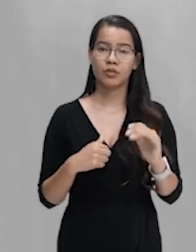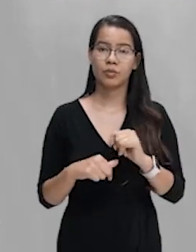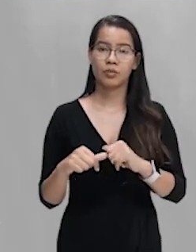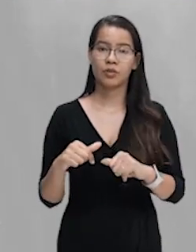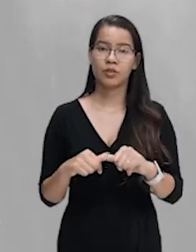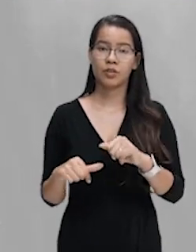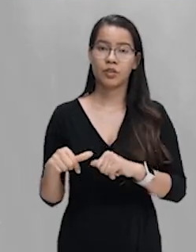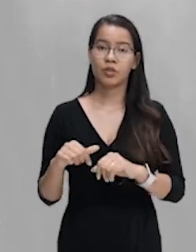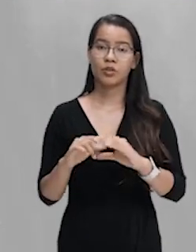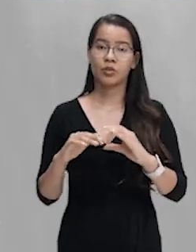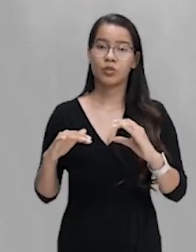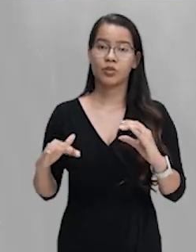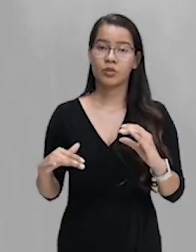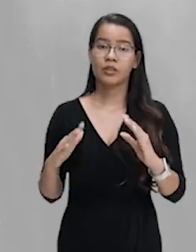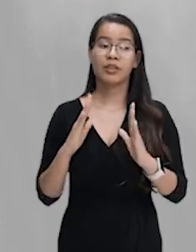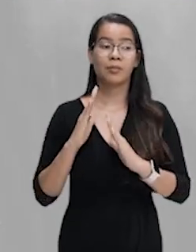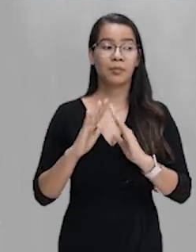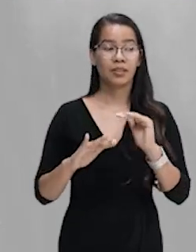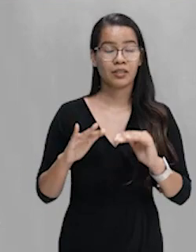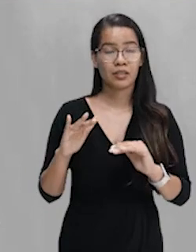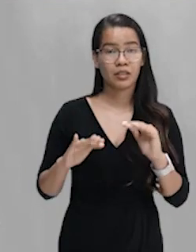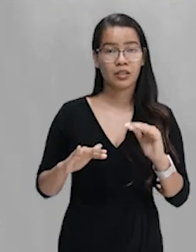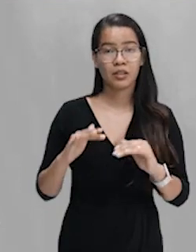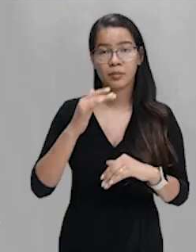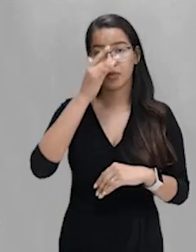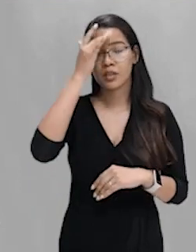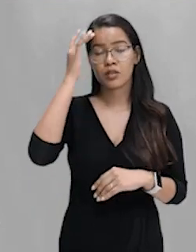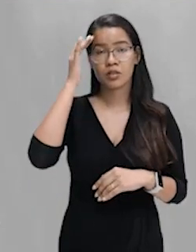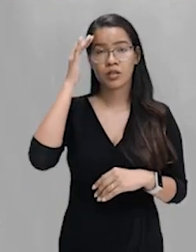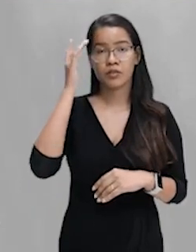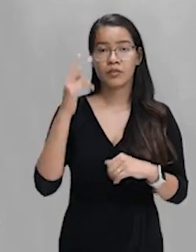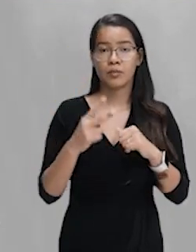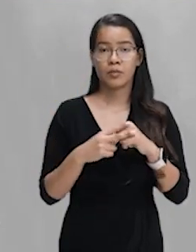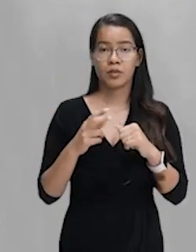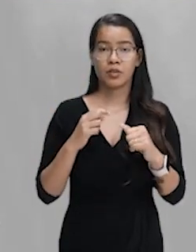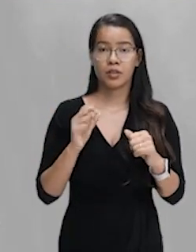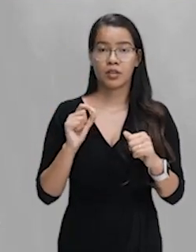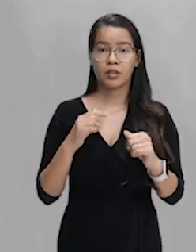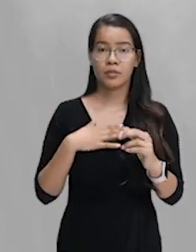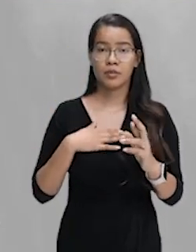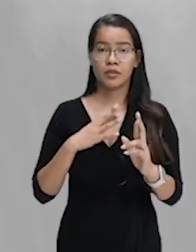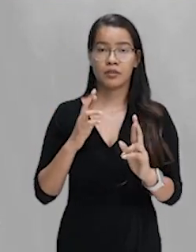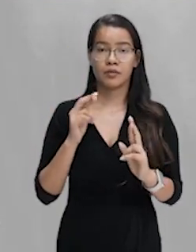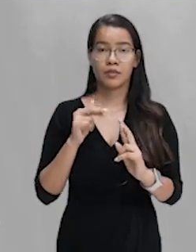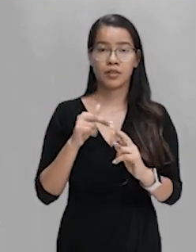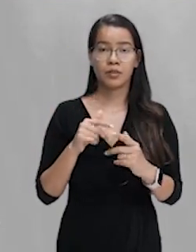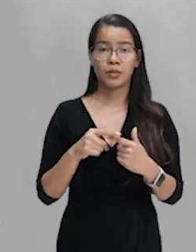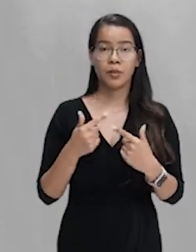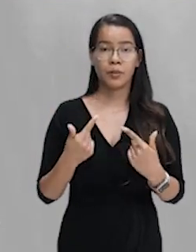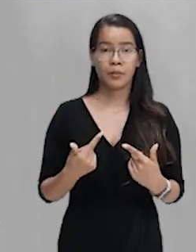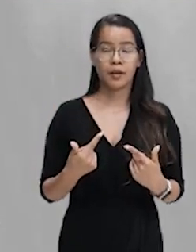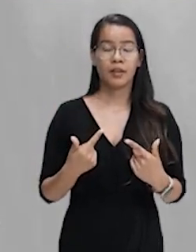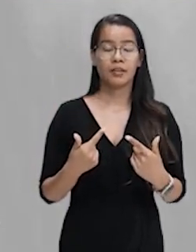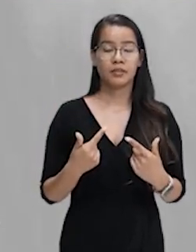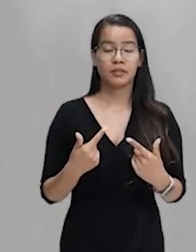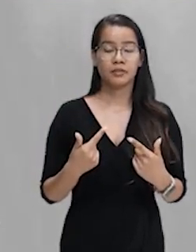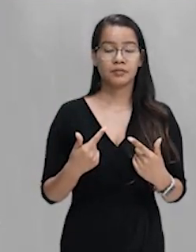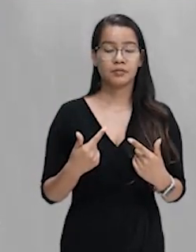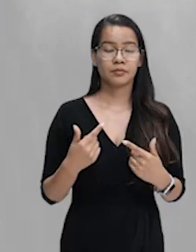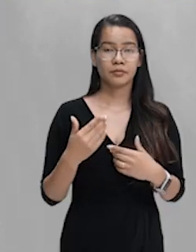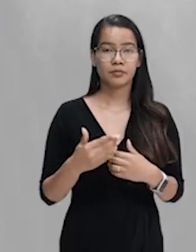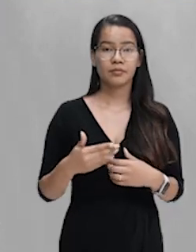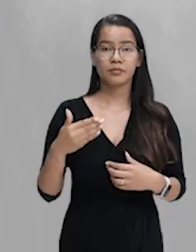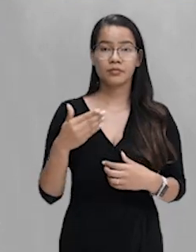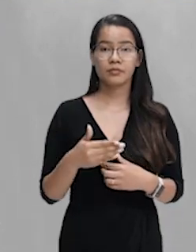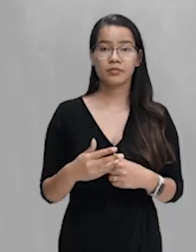sua conjugação de acordo com a pessoa verbal a que eu me refiro. Porém, lá no particípio, o meu verbo principal,